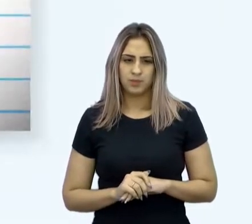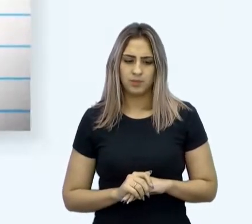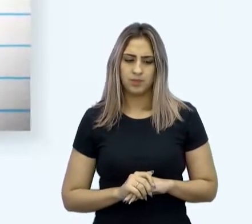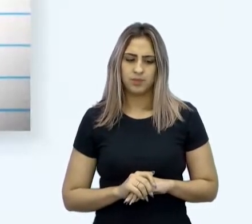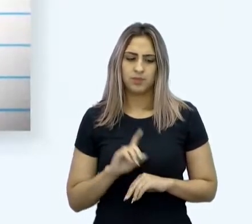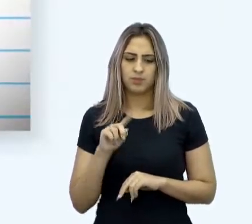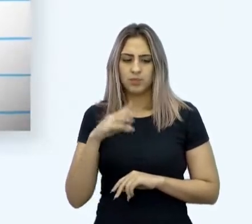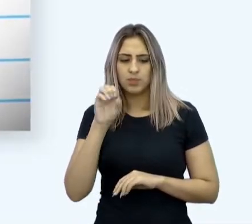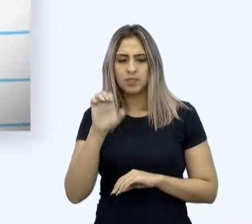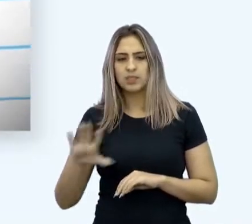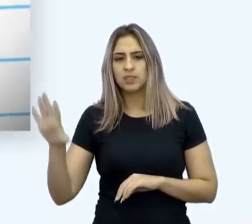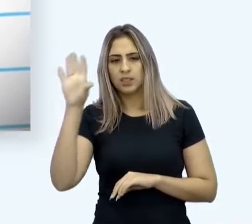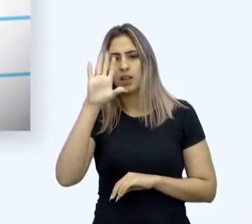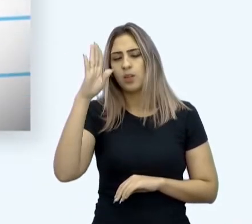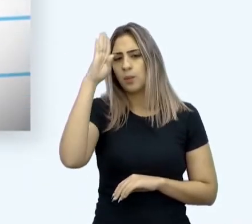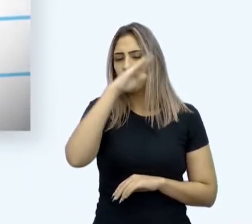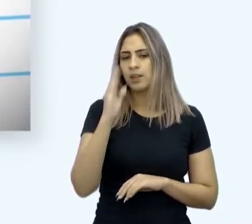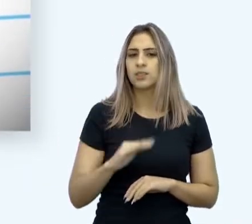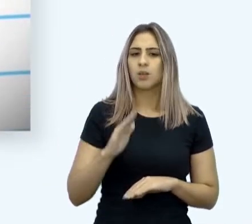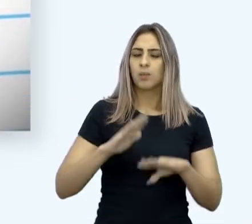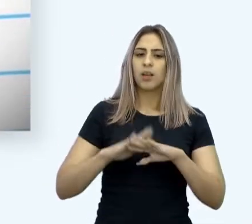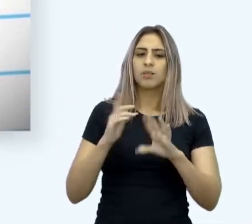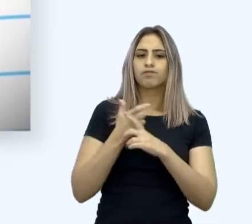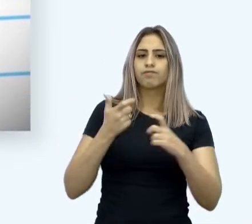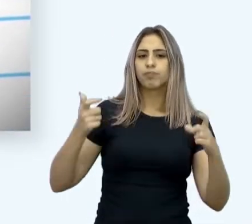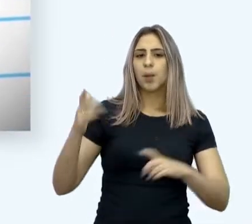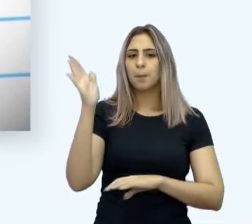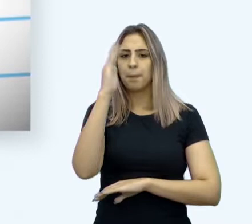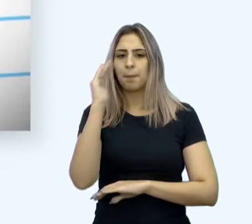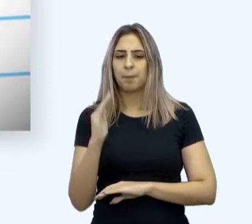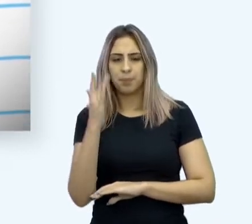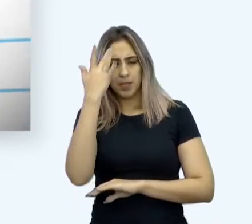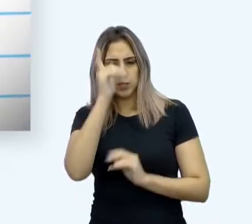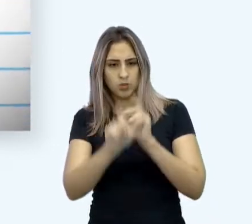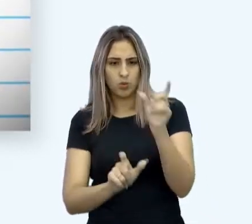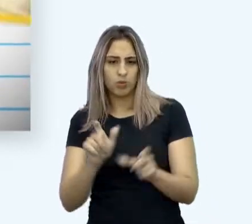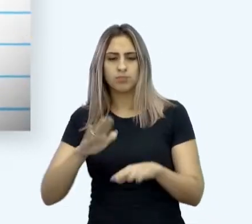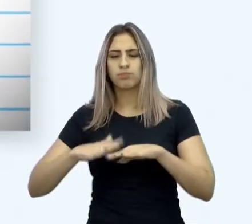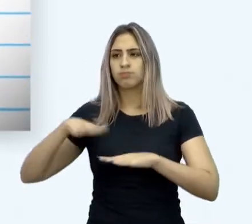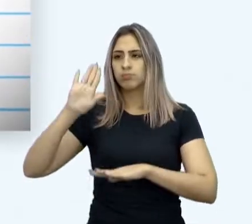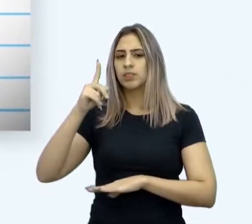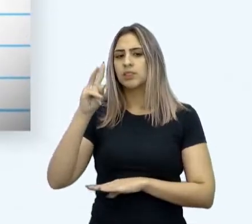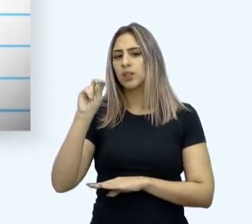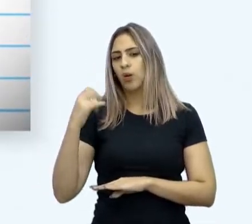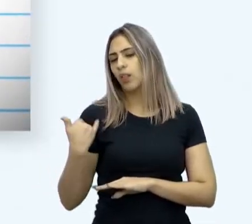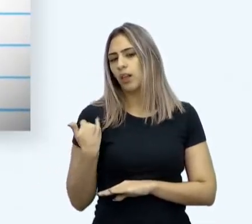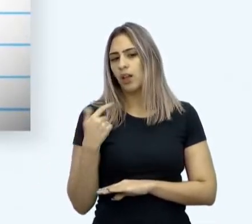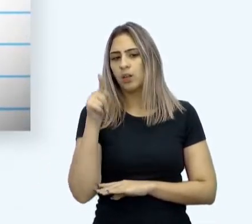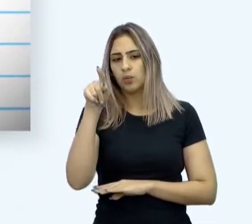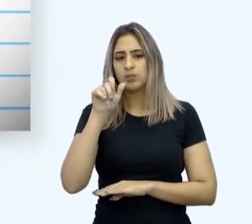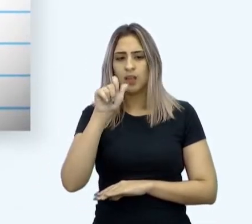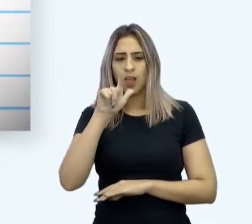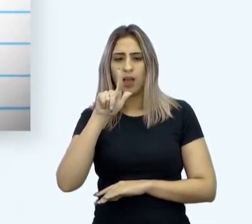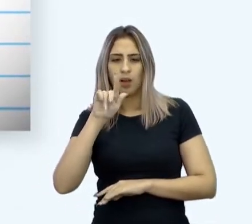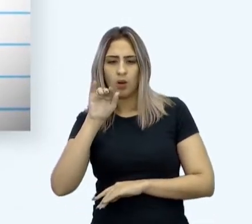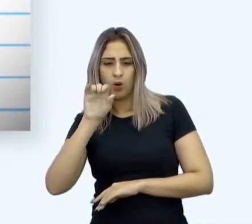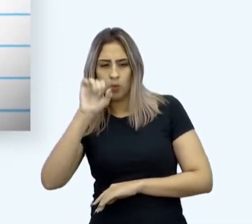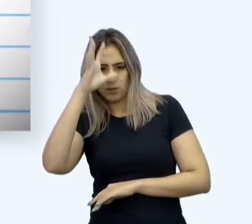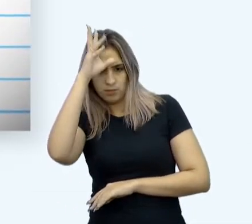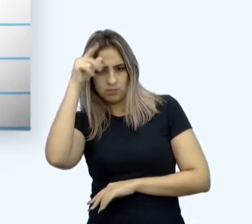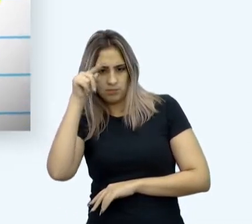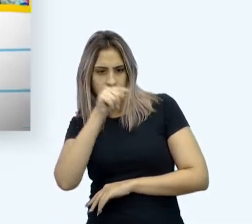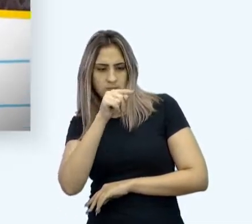o estado brasileiro com a maior proporção de pessoas acima de 50 anos. Já o estado de Alagoas possui uma população com